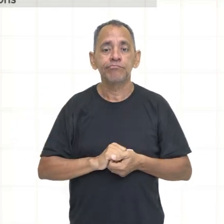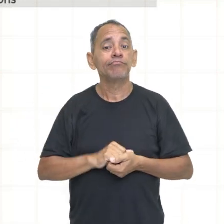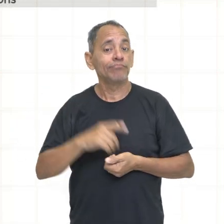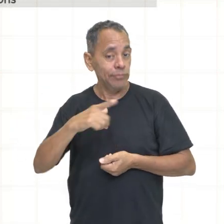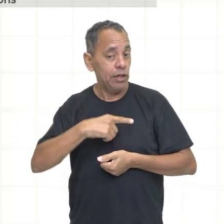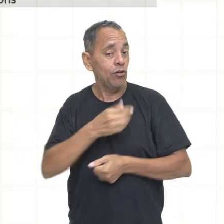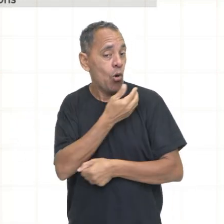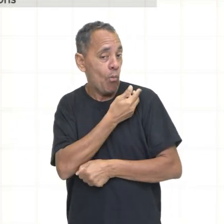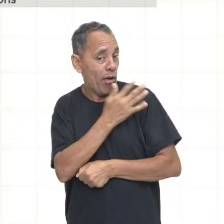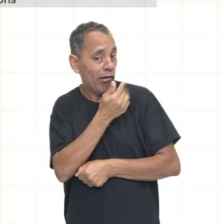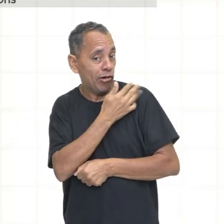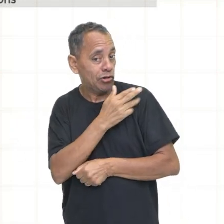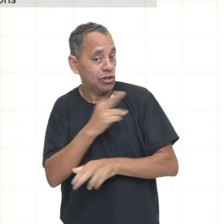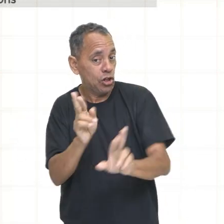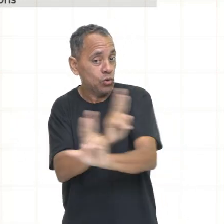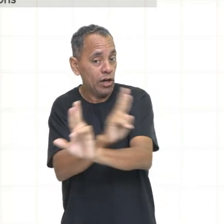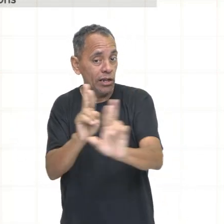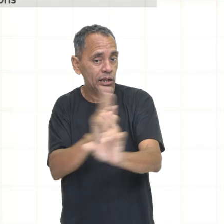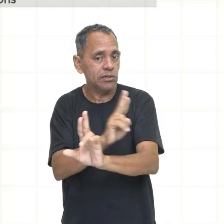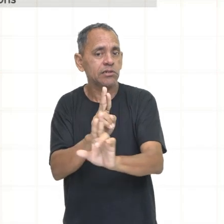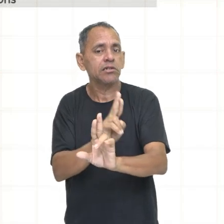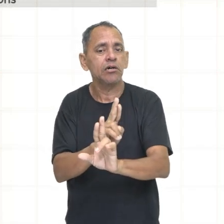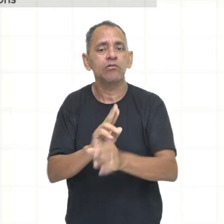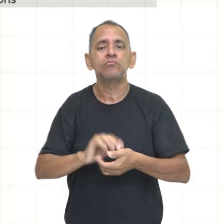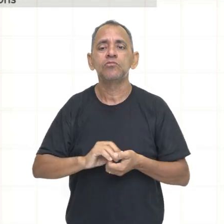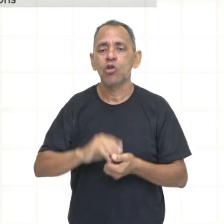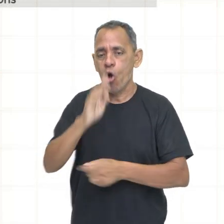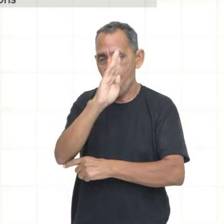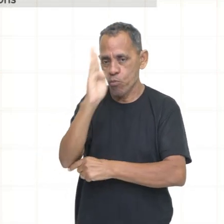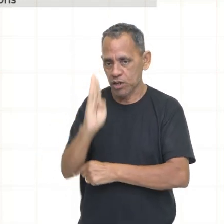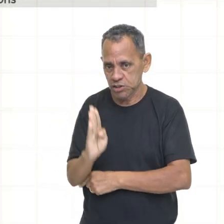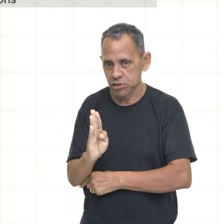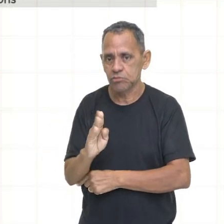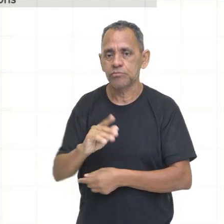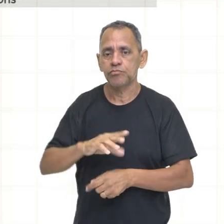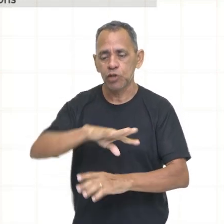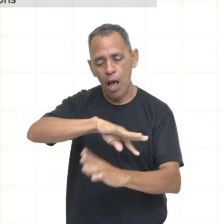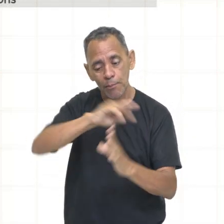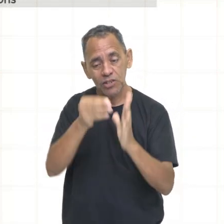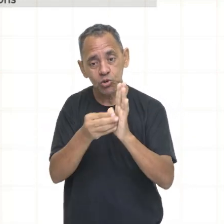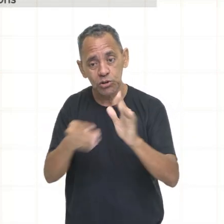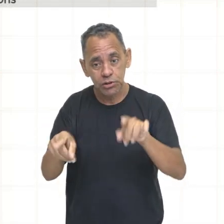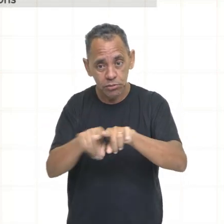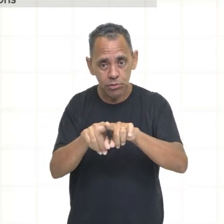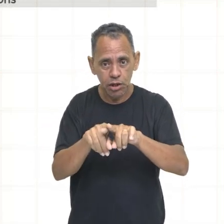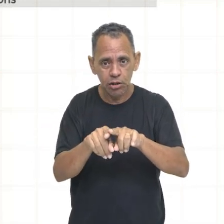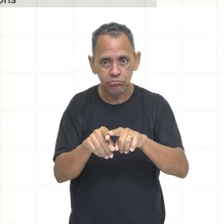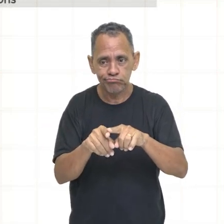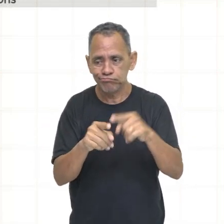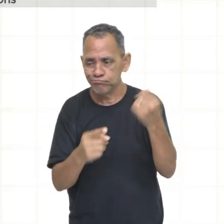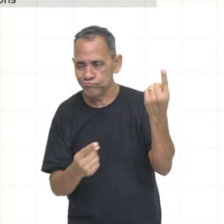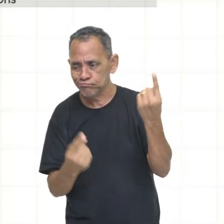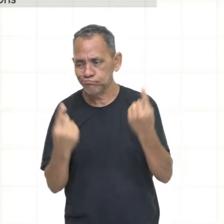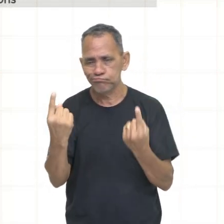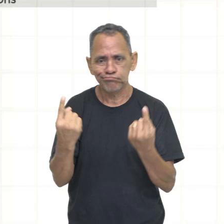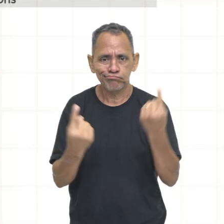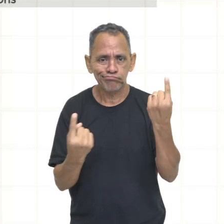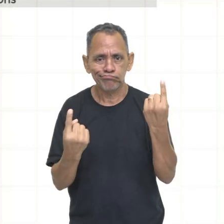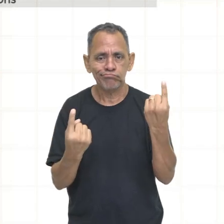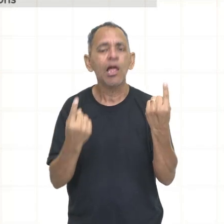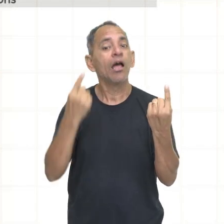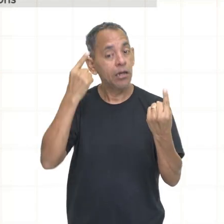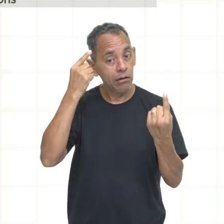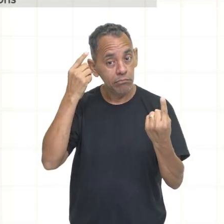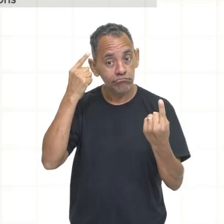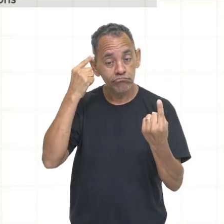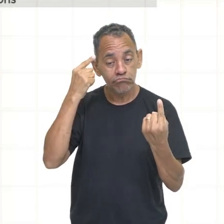um preconceito em relação ao restante do país, em relação à Amazônia, pessoal. E isso é interessante para a